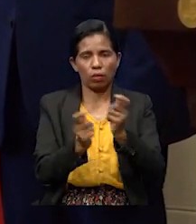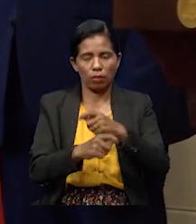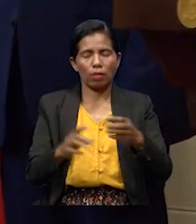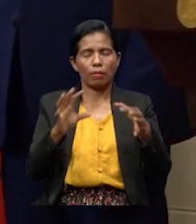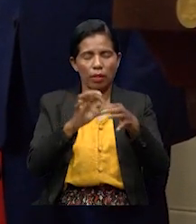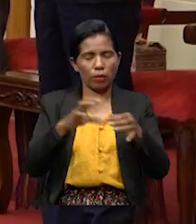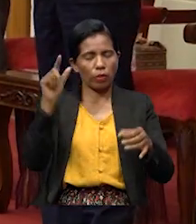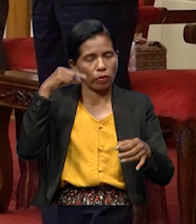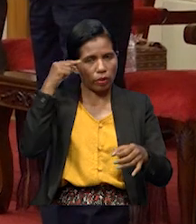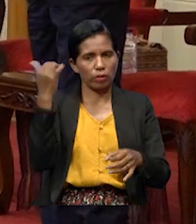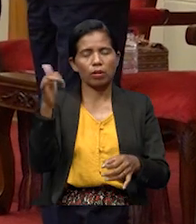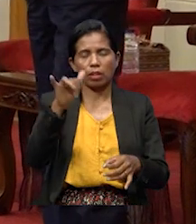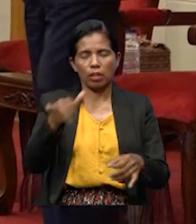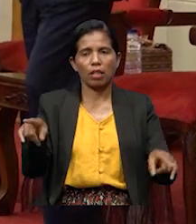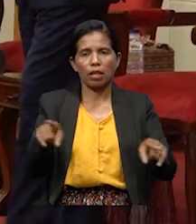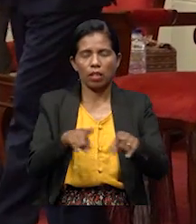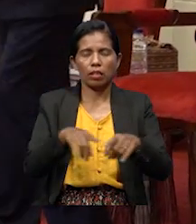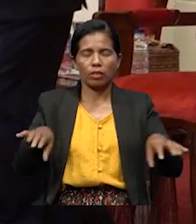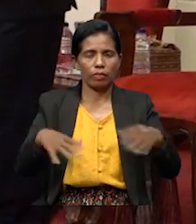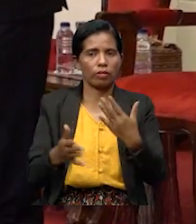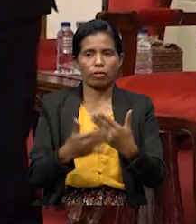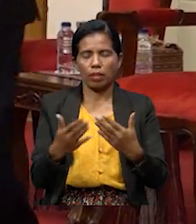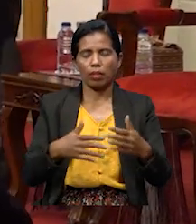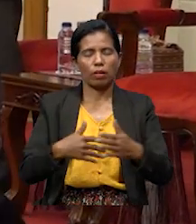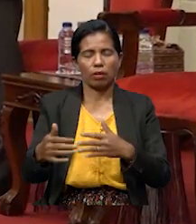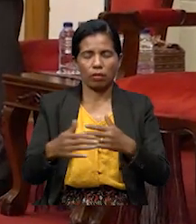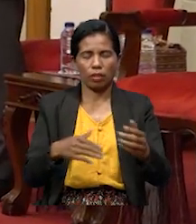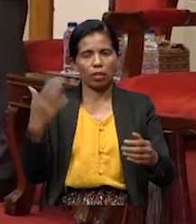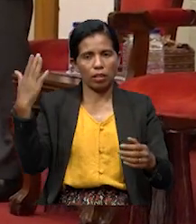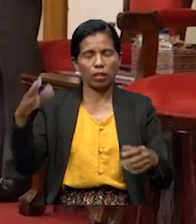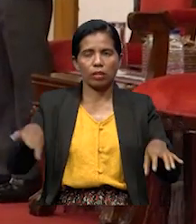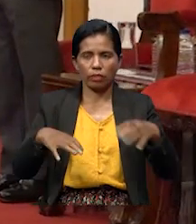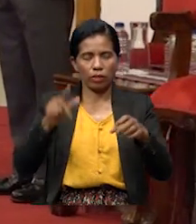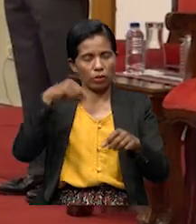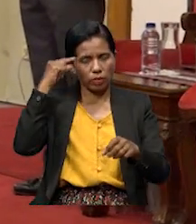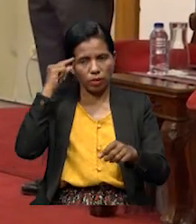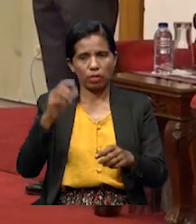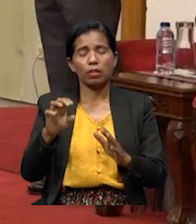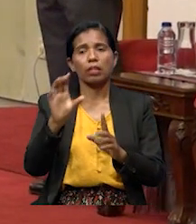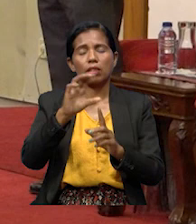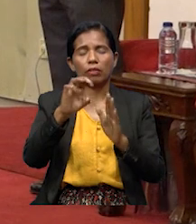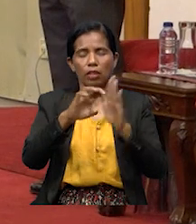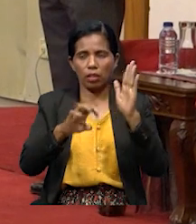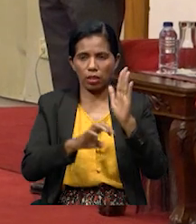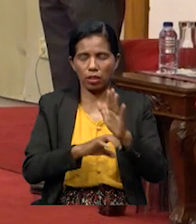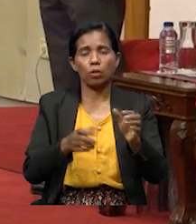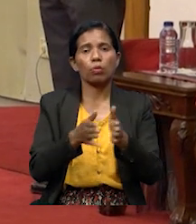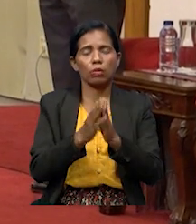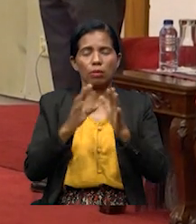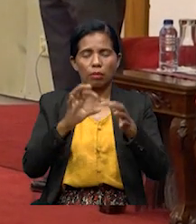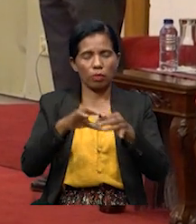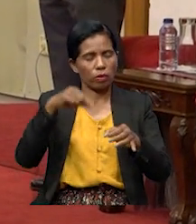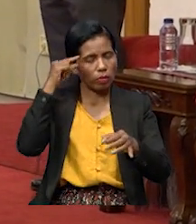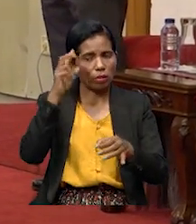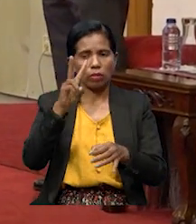Sirané, Hanessa, funcionamento normal e a qualquer governação. Chefe de Estado russo para membro do governo Fon na rua, serviço